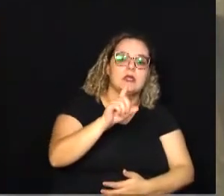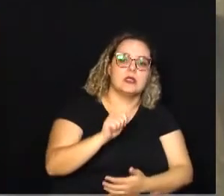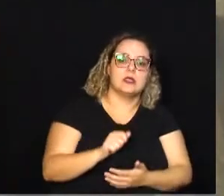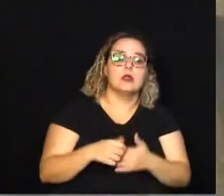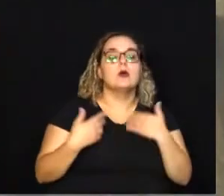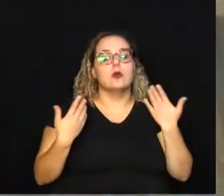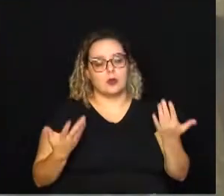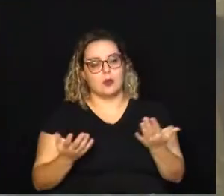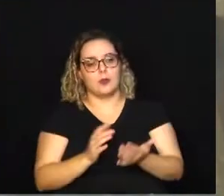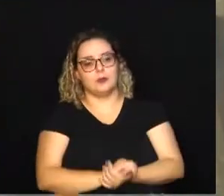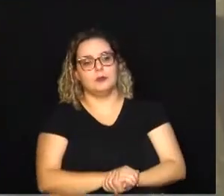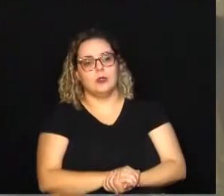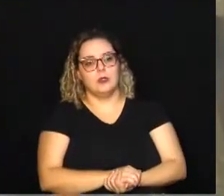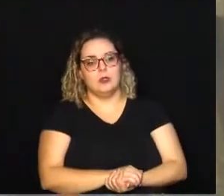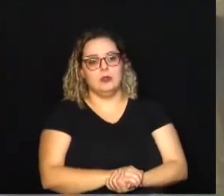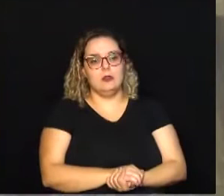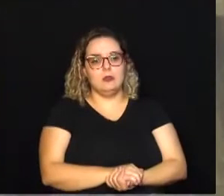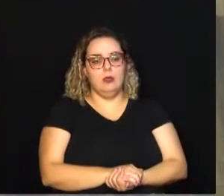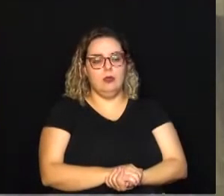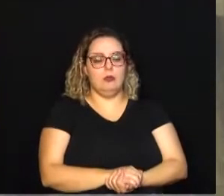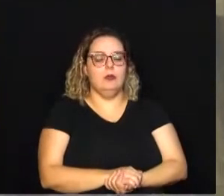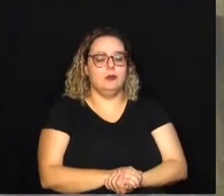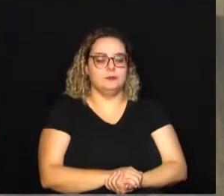este ensino. Eu